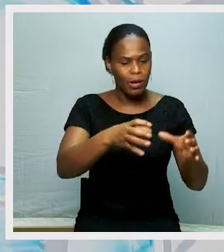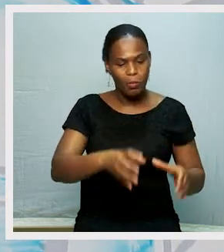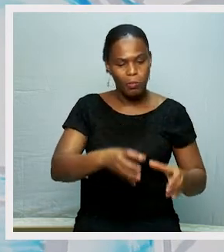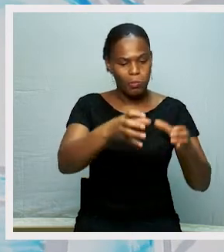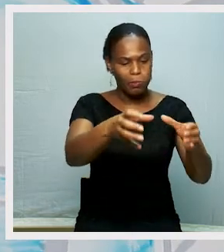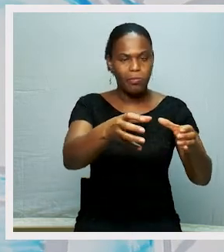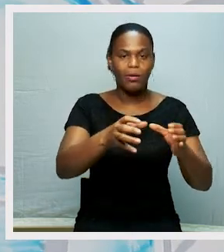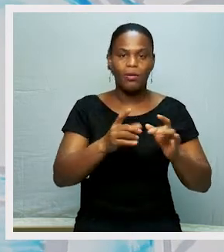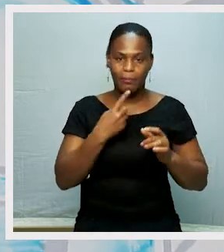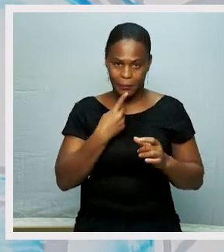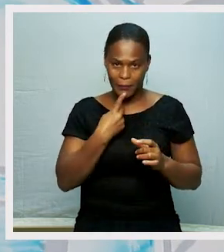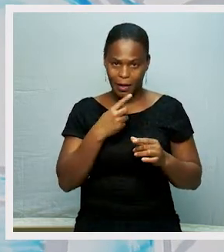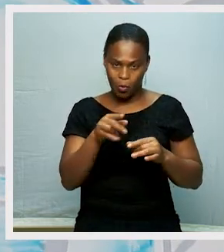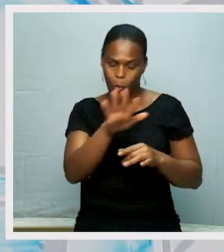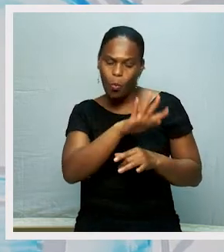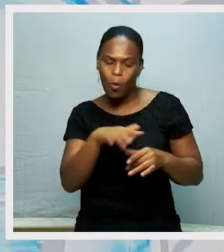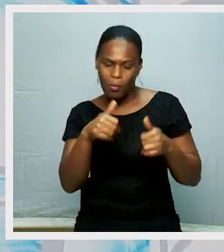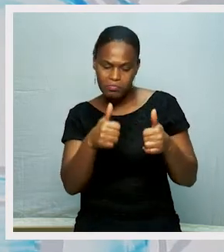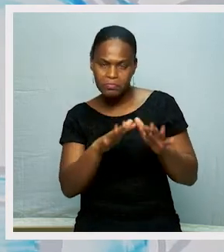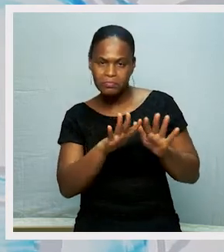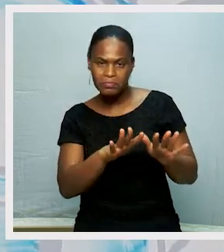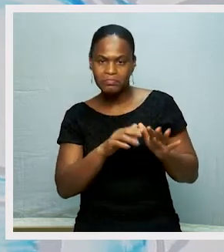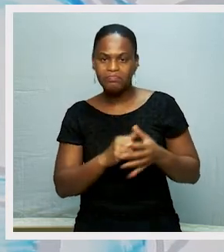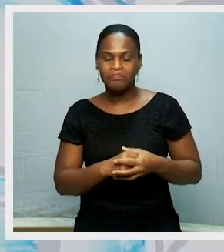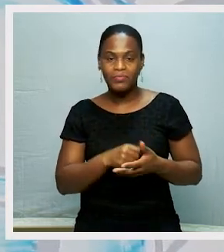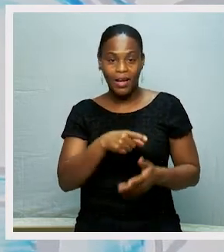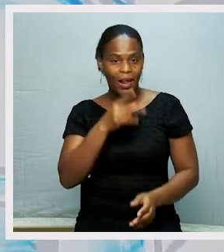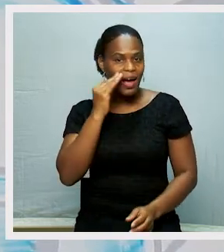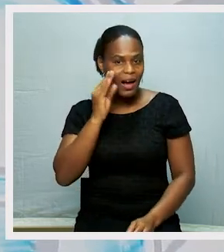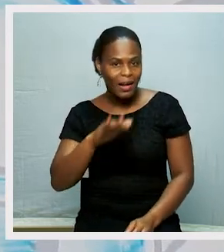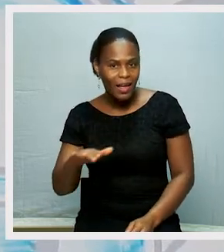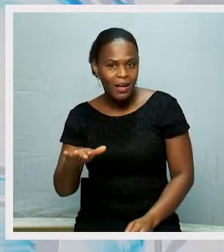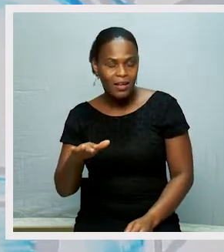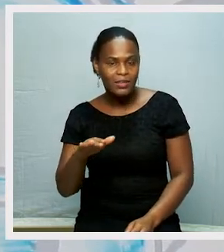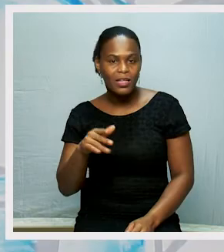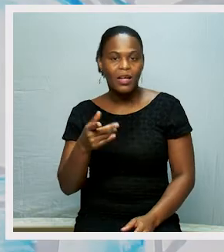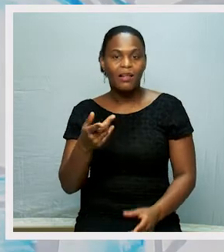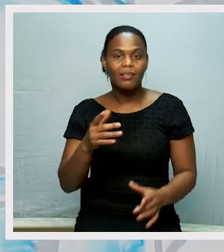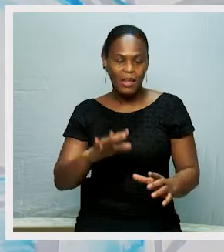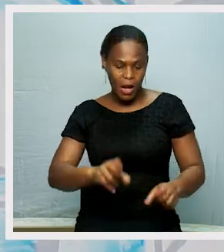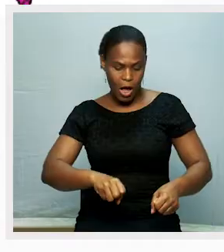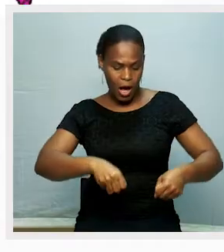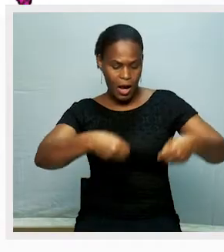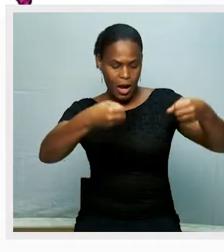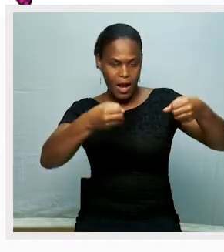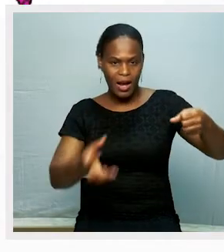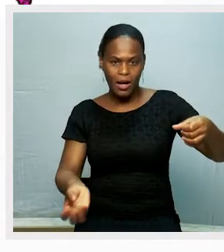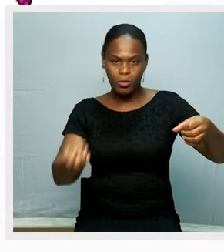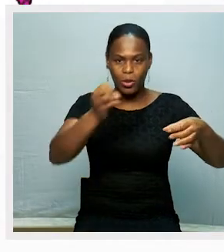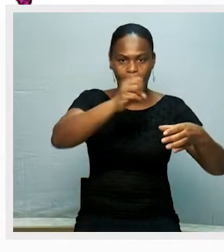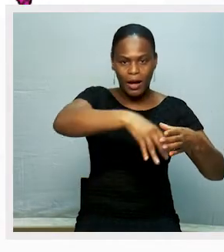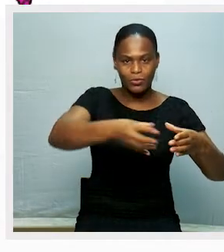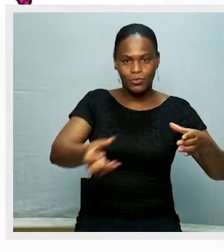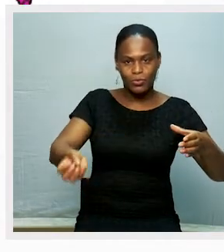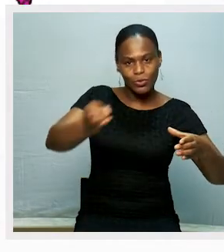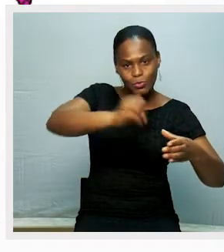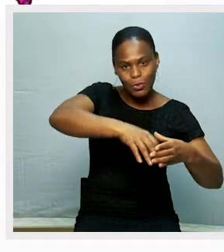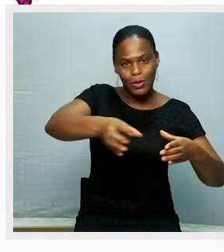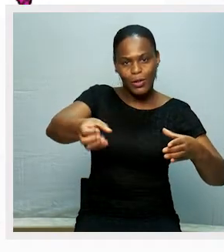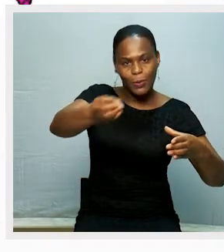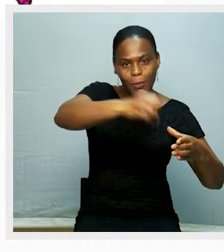lugares apropriados. E esta criança está por dentro de uma caixa os